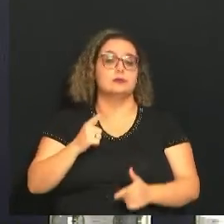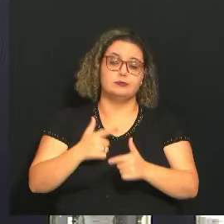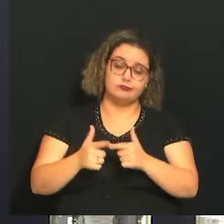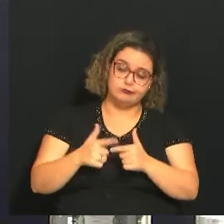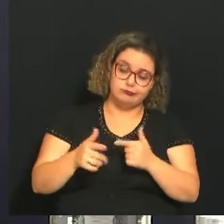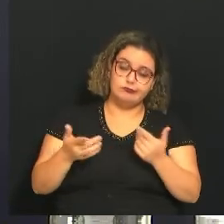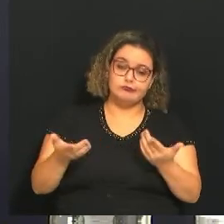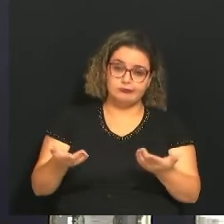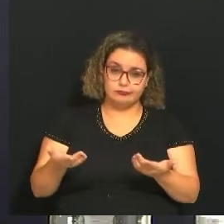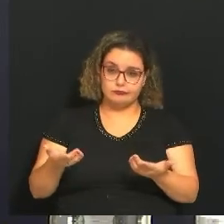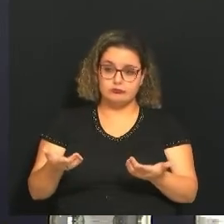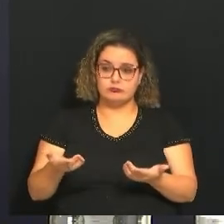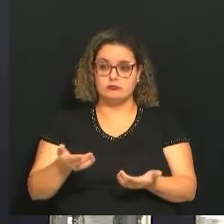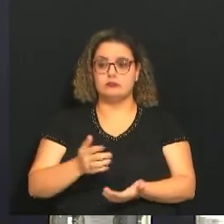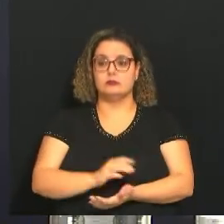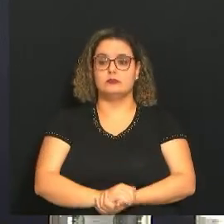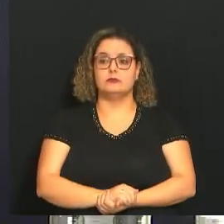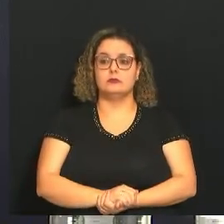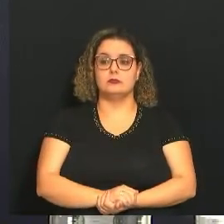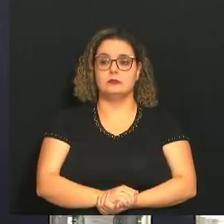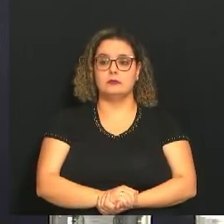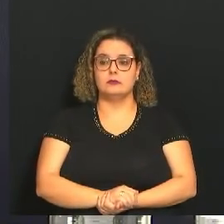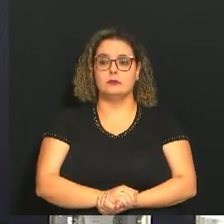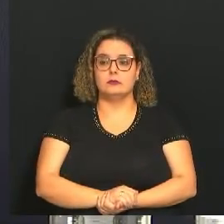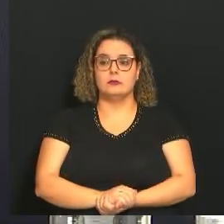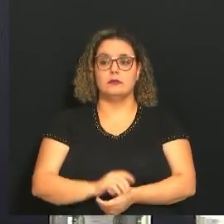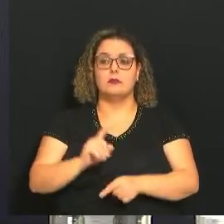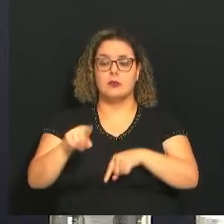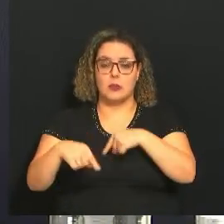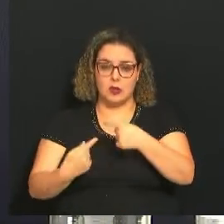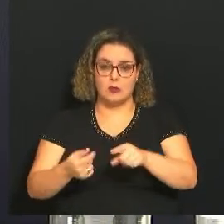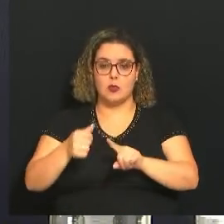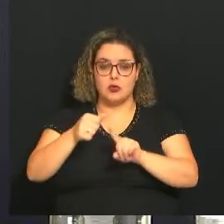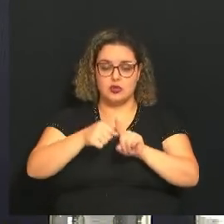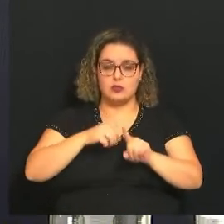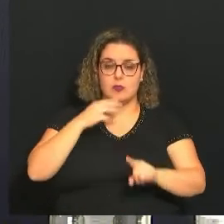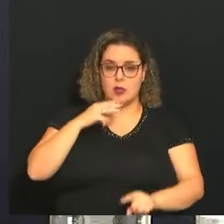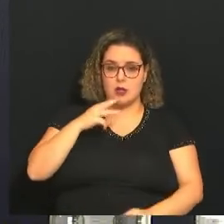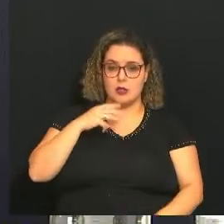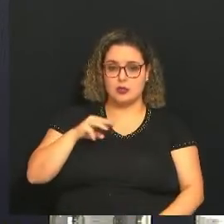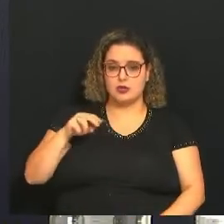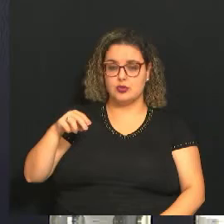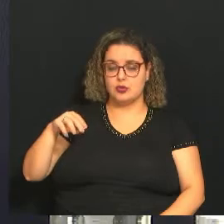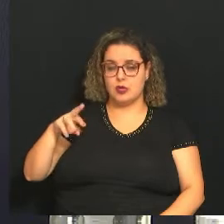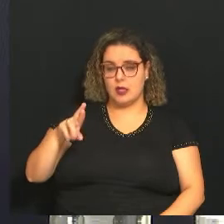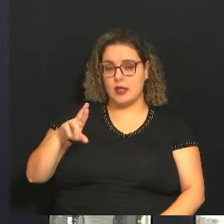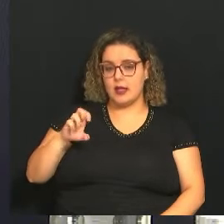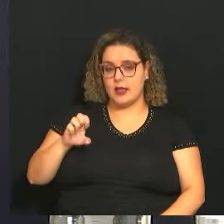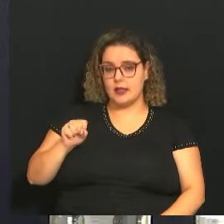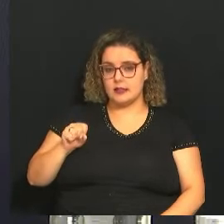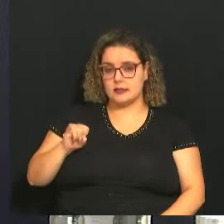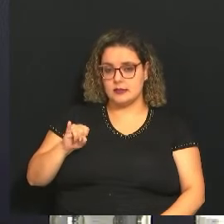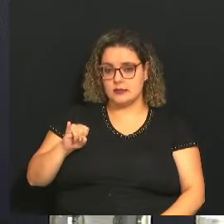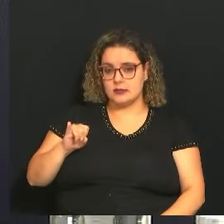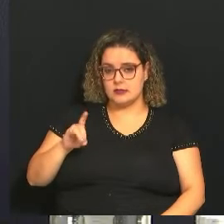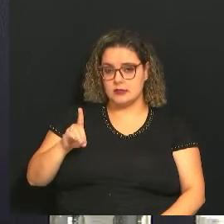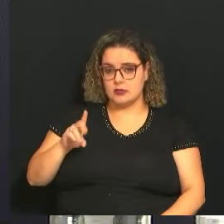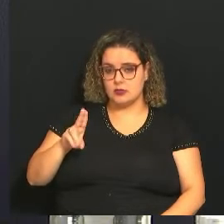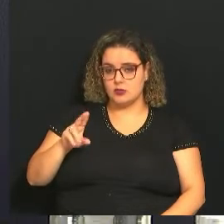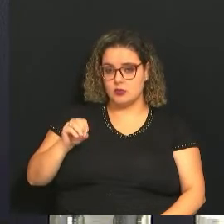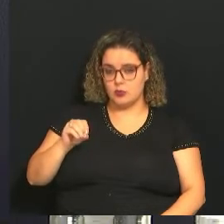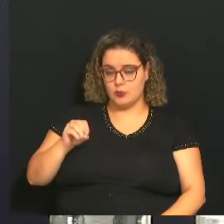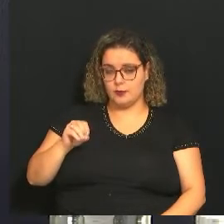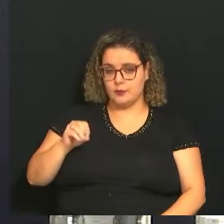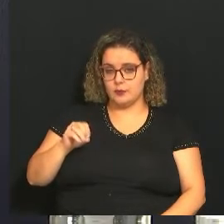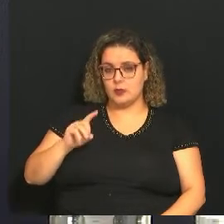Não chega a ser resíduo, porque só vai ser resíduo depois de março, quando vence aí o período de execução do Fundeb. Mas a gente sabe que